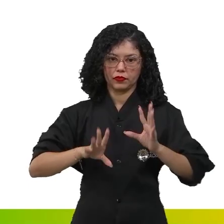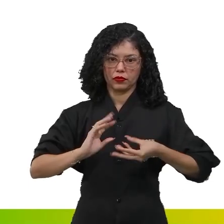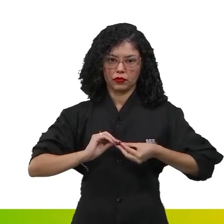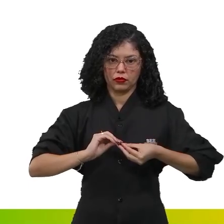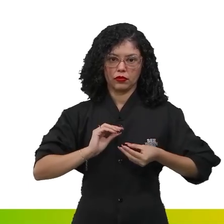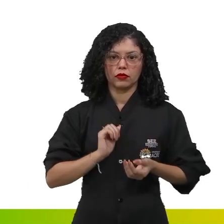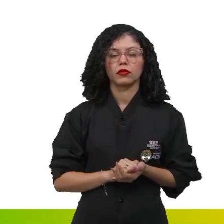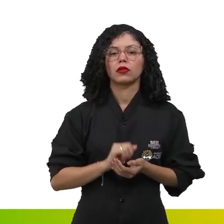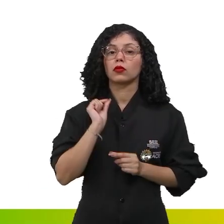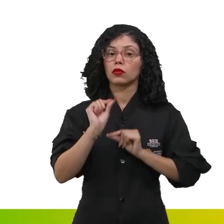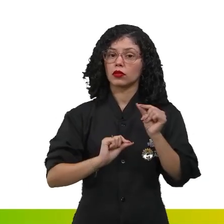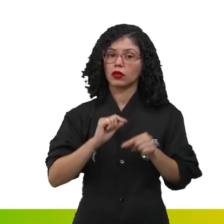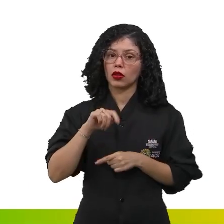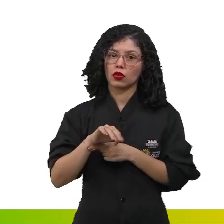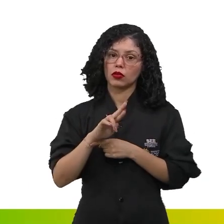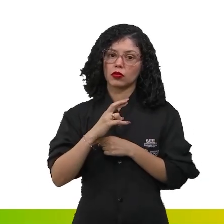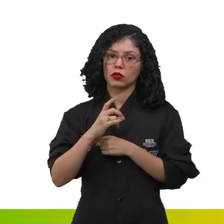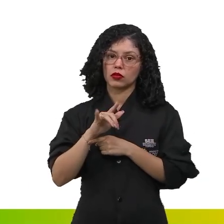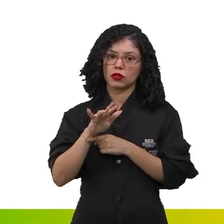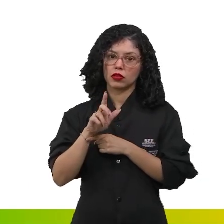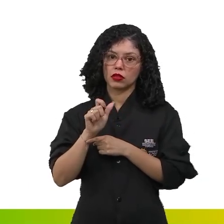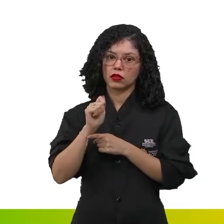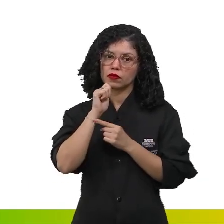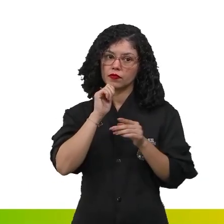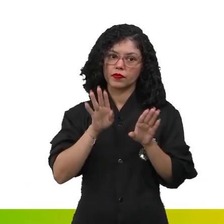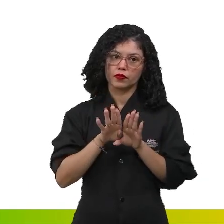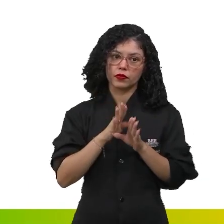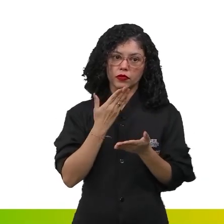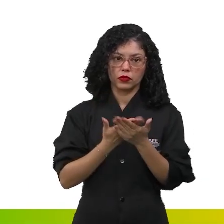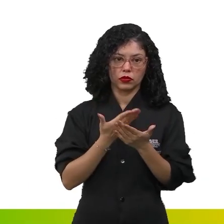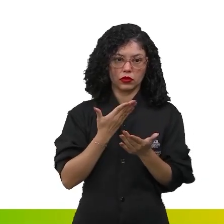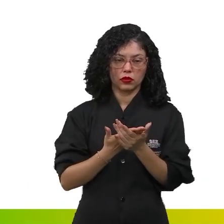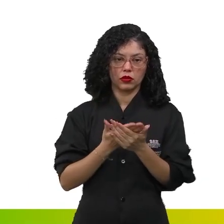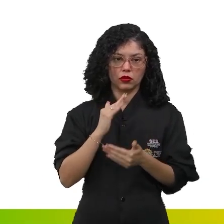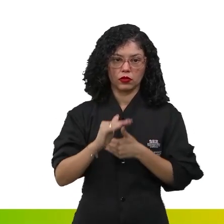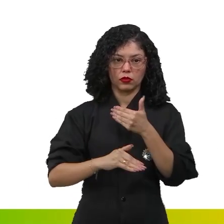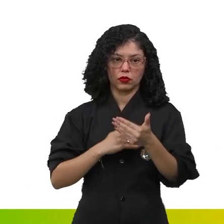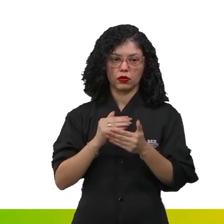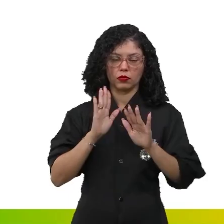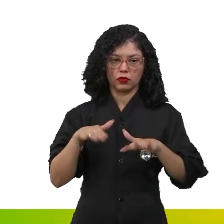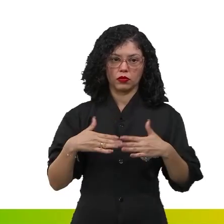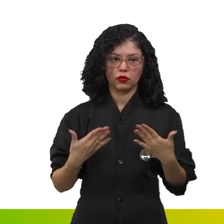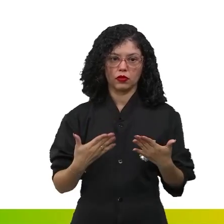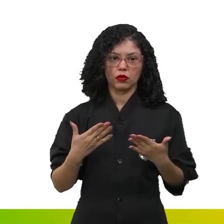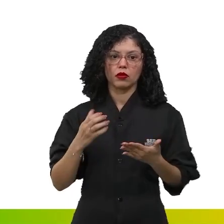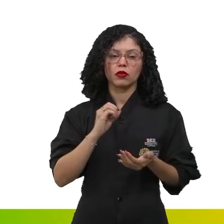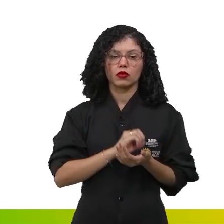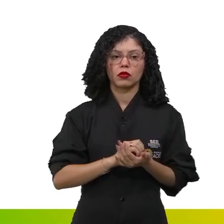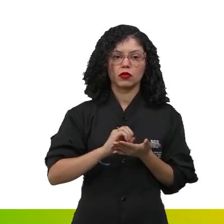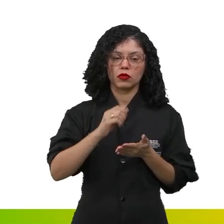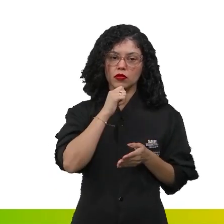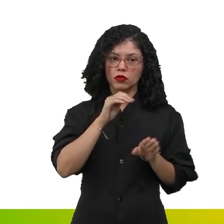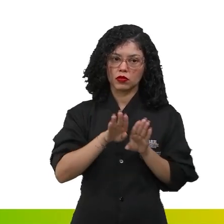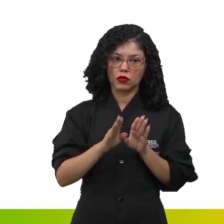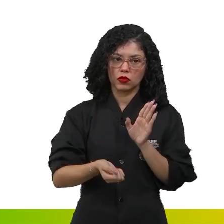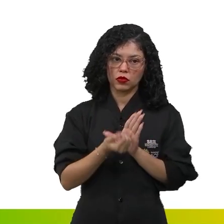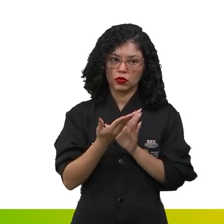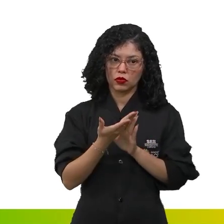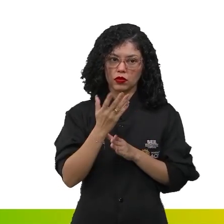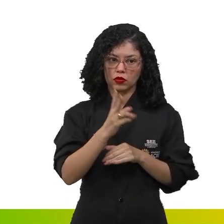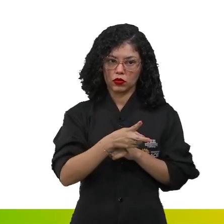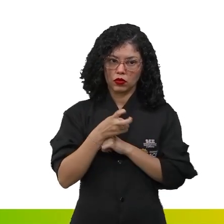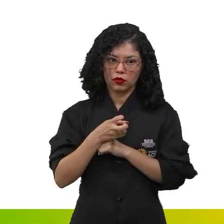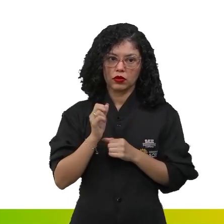o que é nutrição? A nutrição é a ciência que estuda os processos pelos quais o organismo